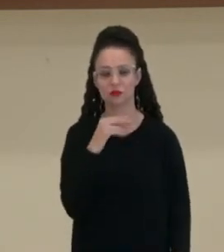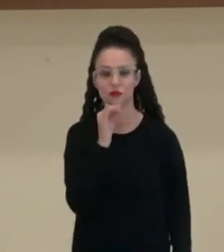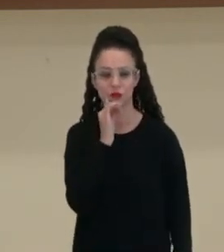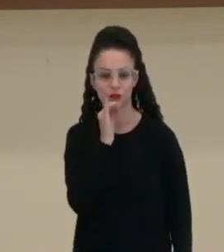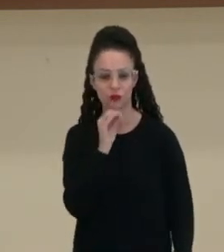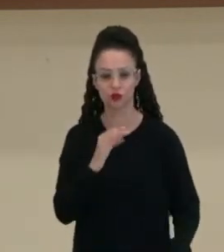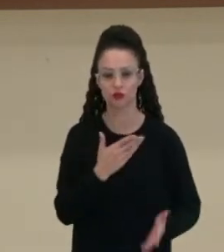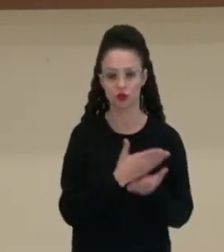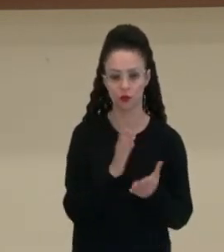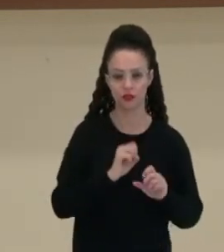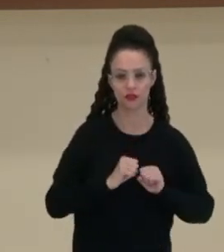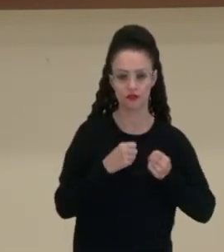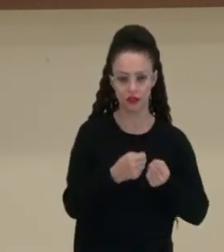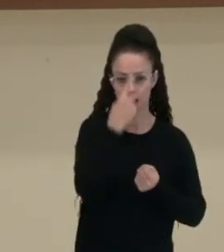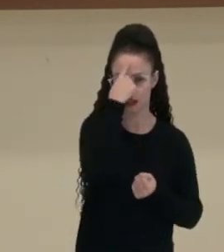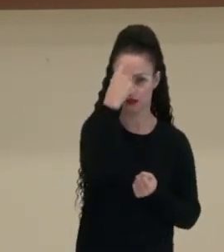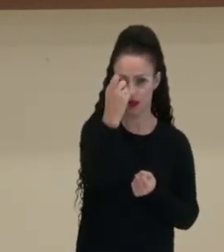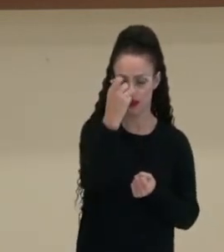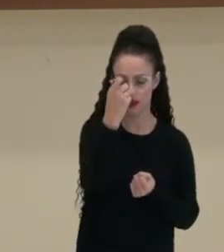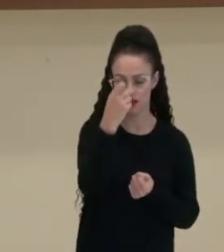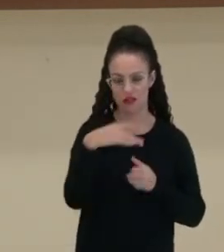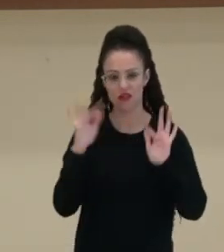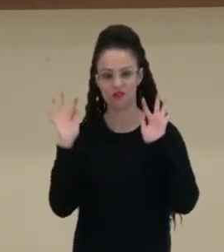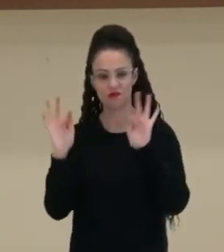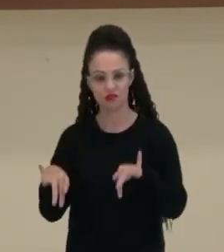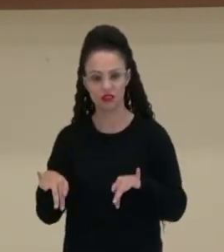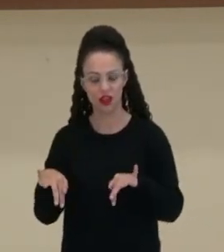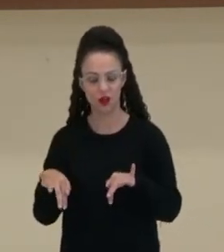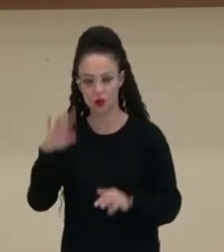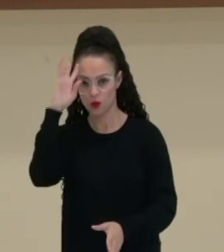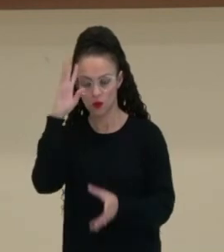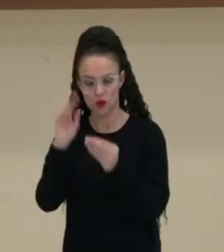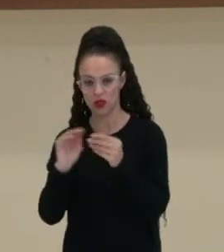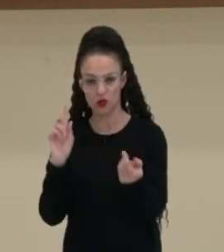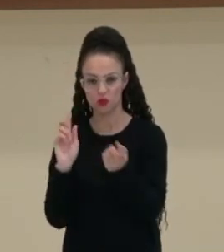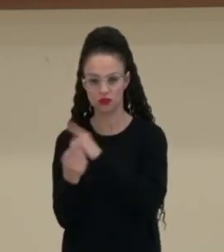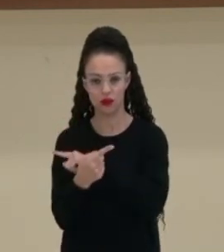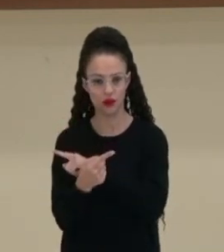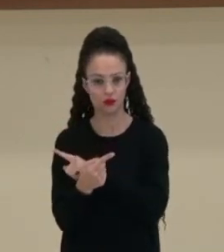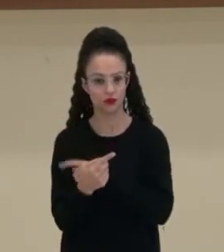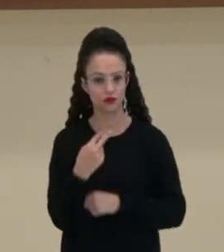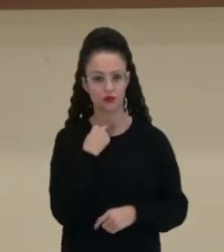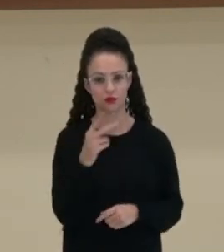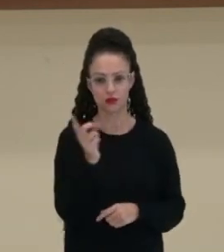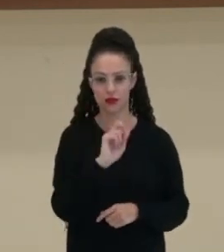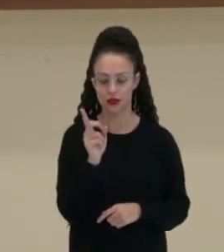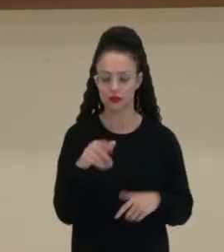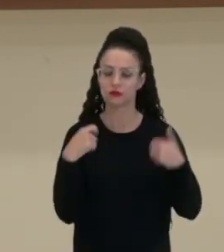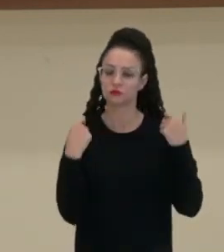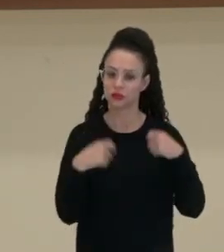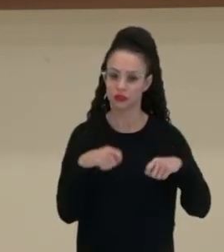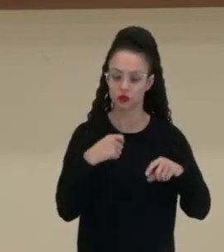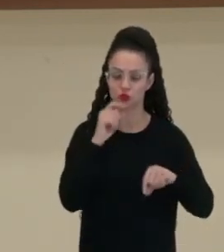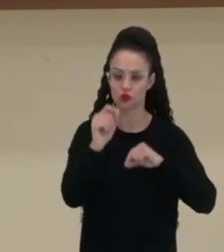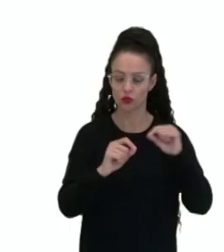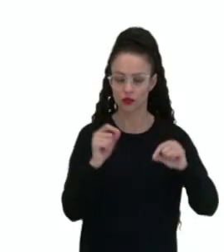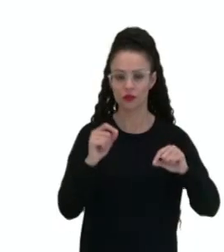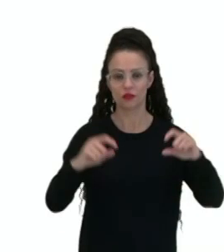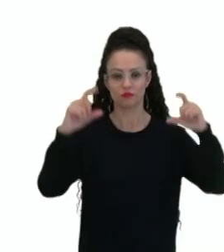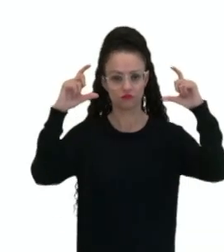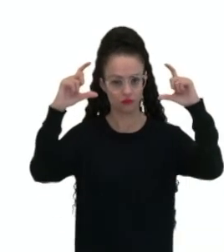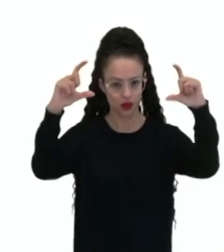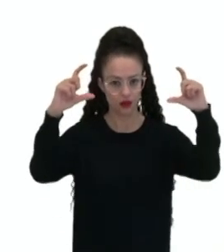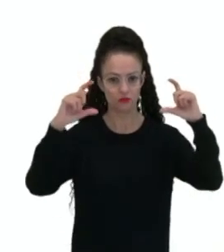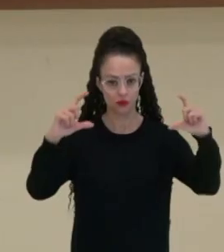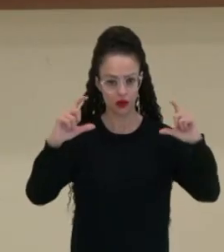começar defendendo uma tese e terminar concluindo contrariamente, né? Não dá. Eu tenho que, ó,